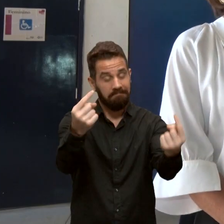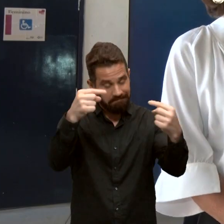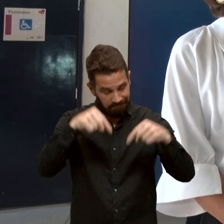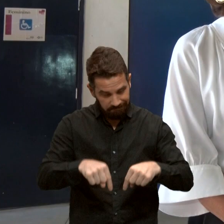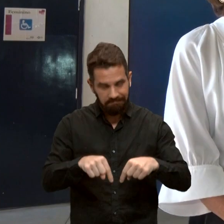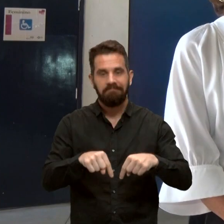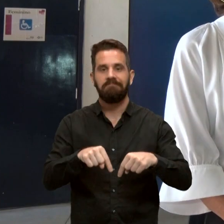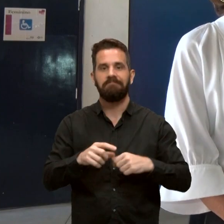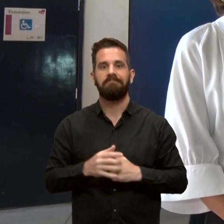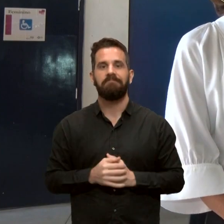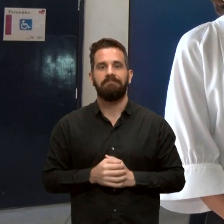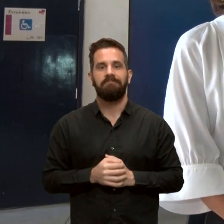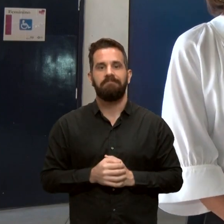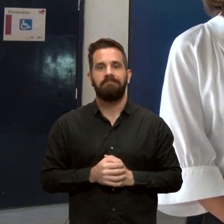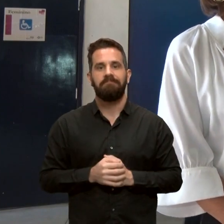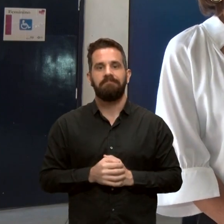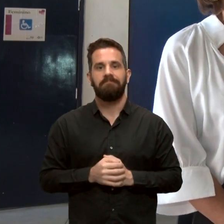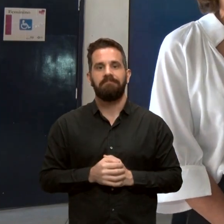concertos da EMAC.